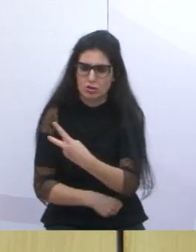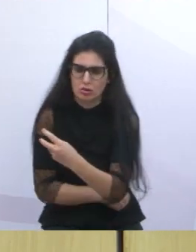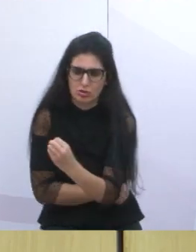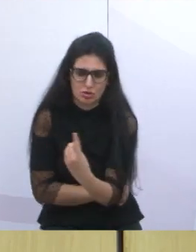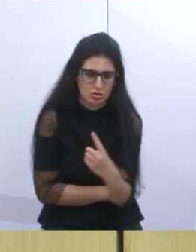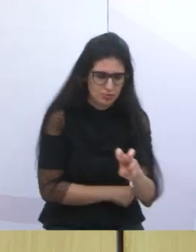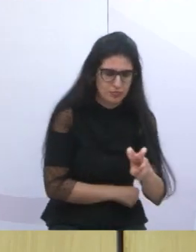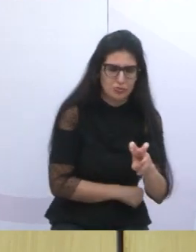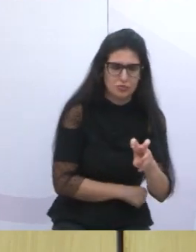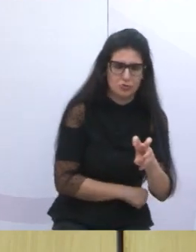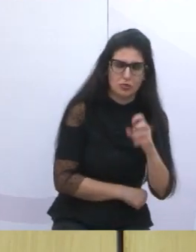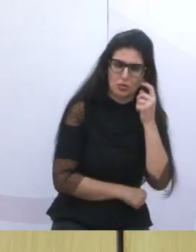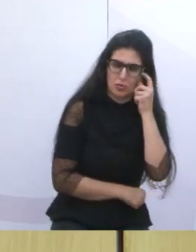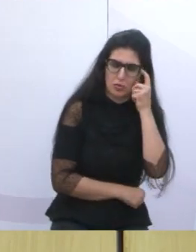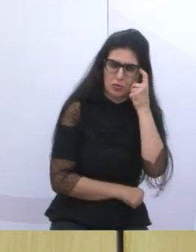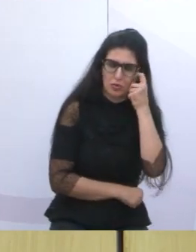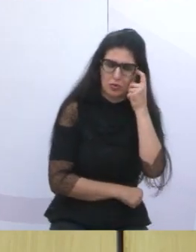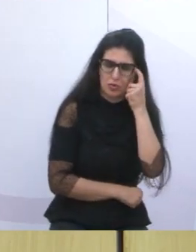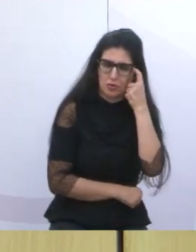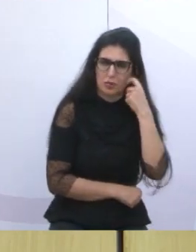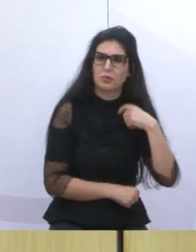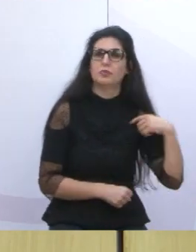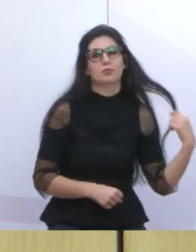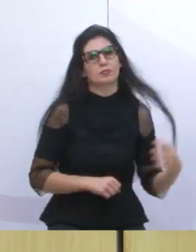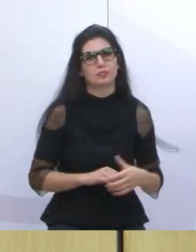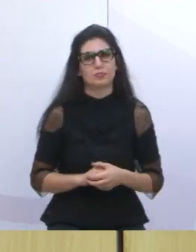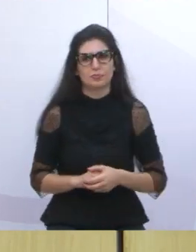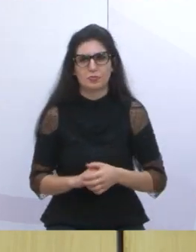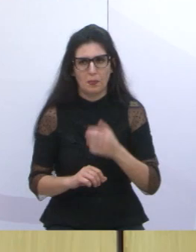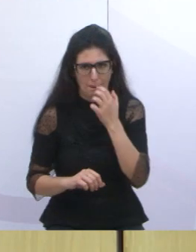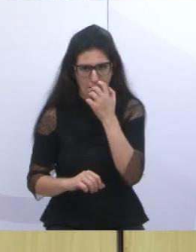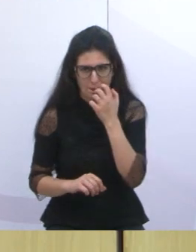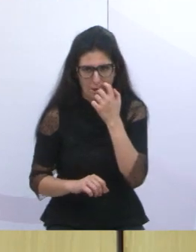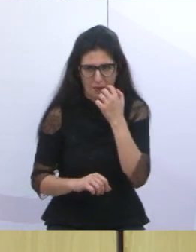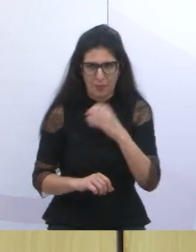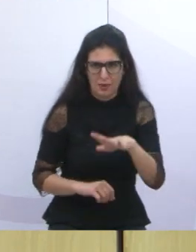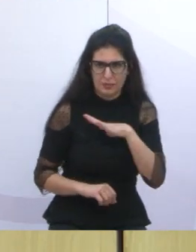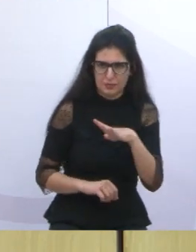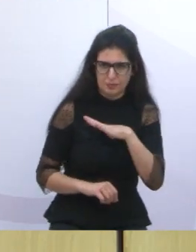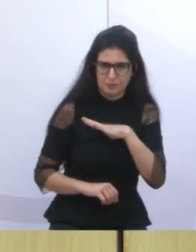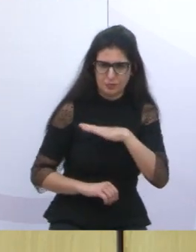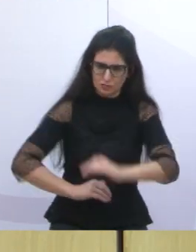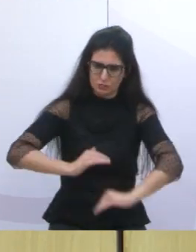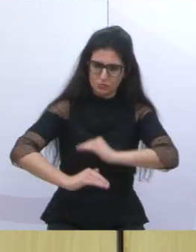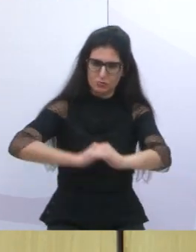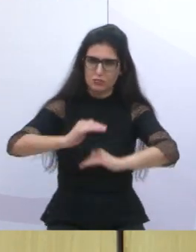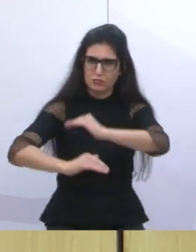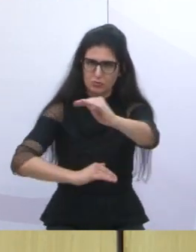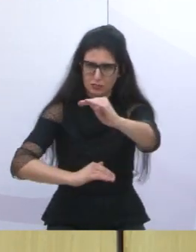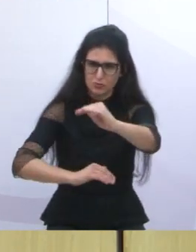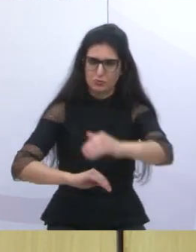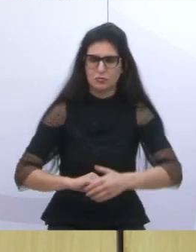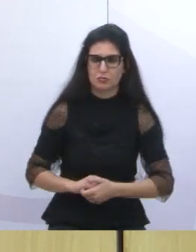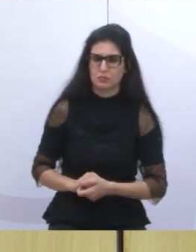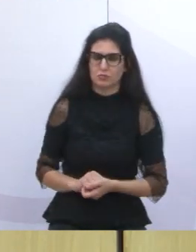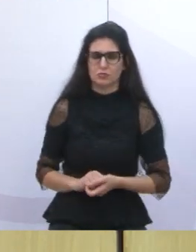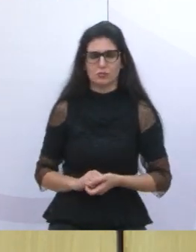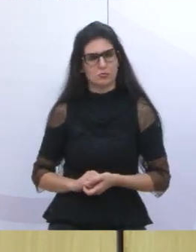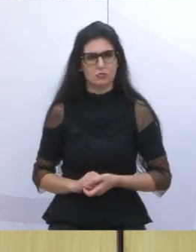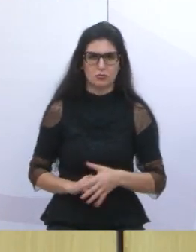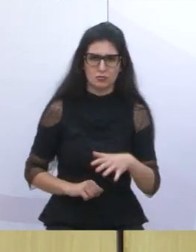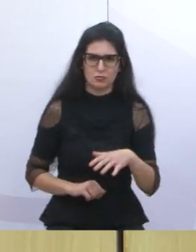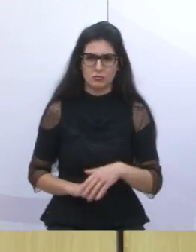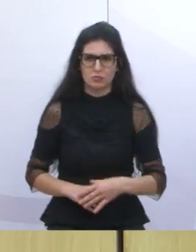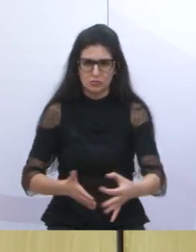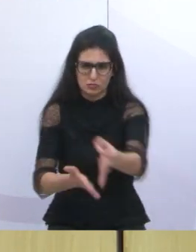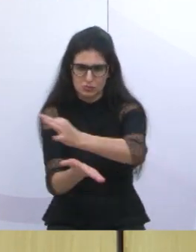Plano Comunitário Municipal de Melhoramentos e das outras providências.